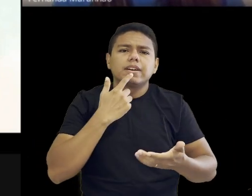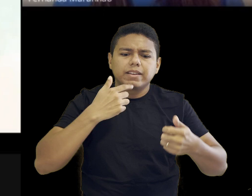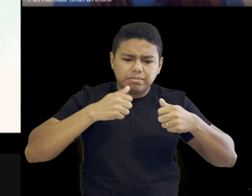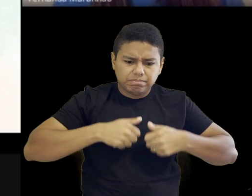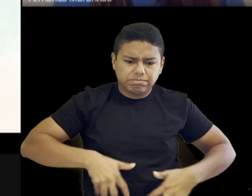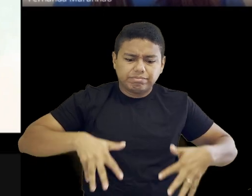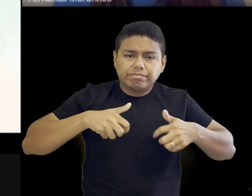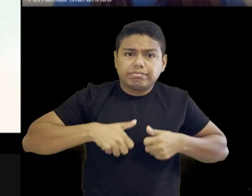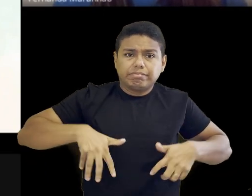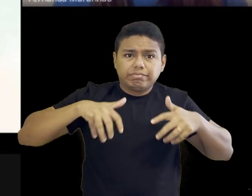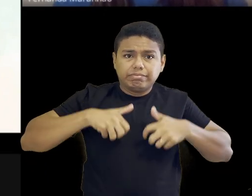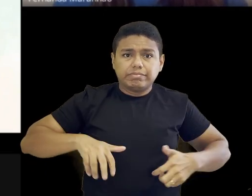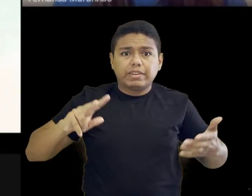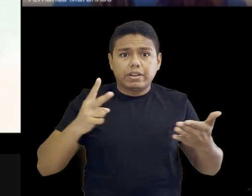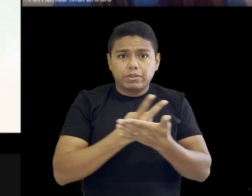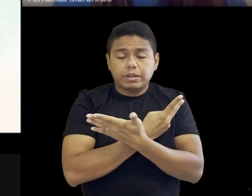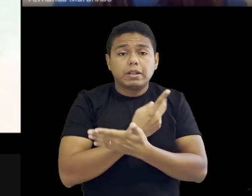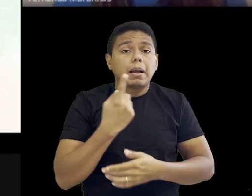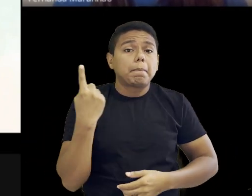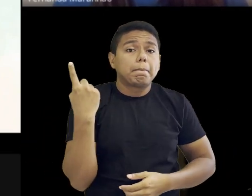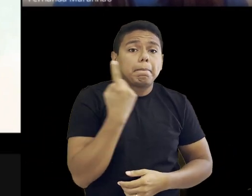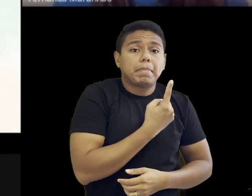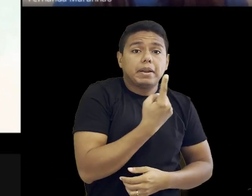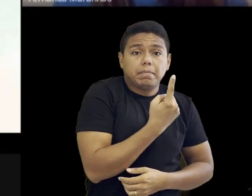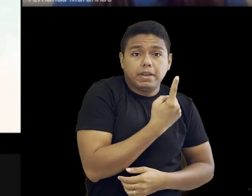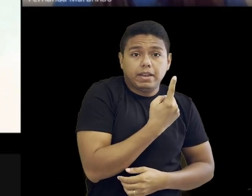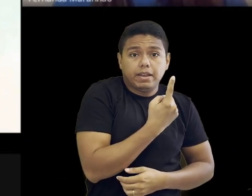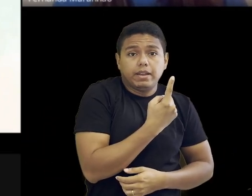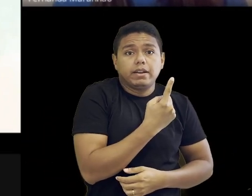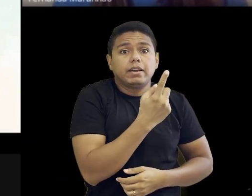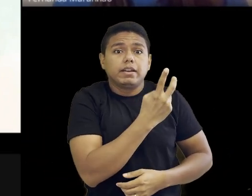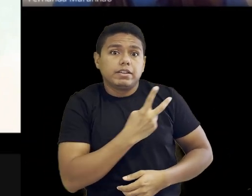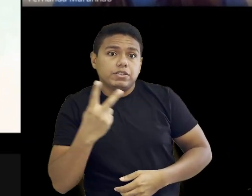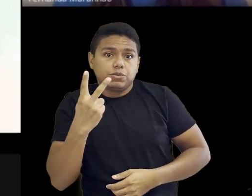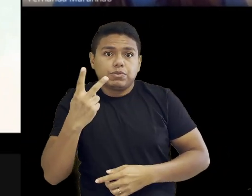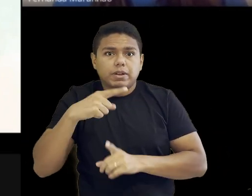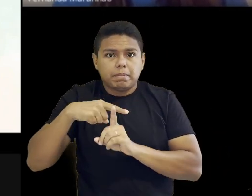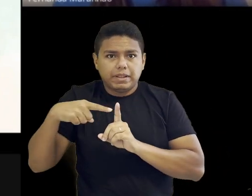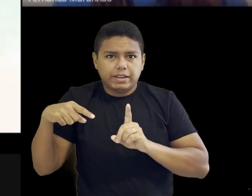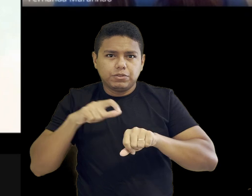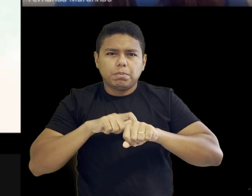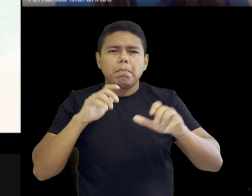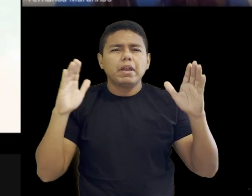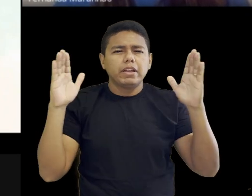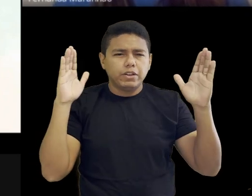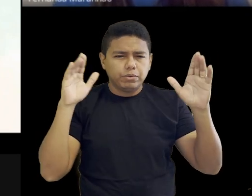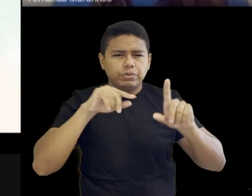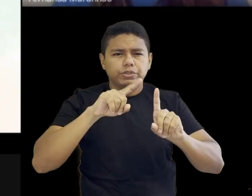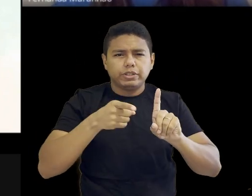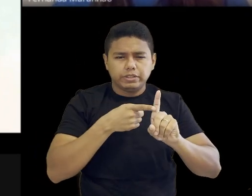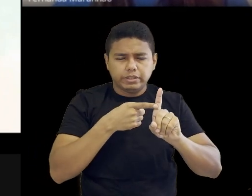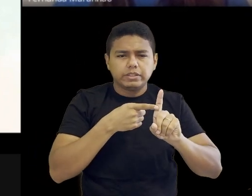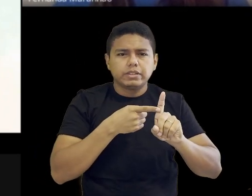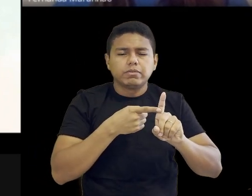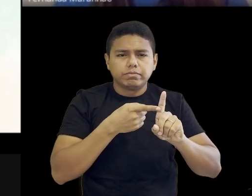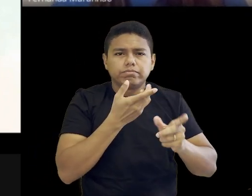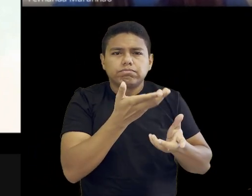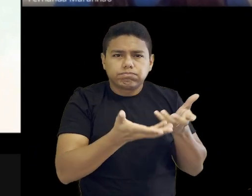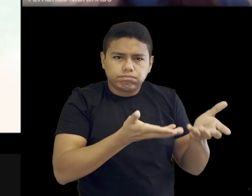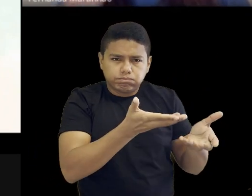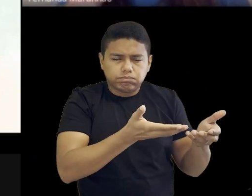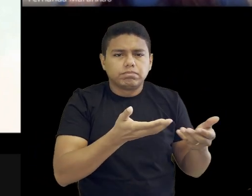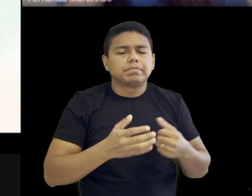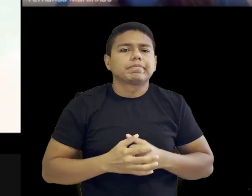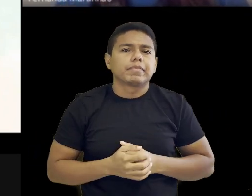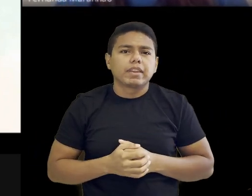as condições hemorrágicas e sangramentos na primeira e segunda metade da gestação. Nesse slide à